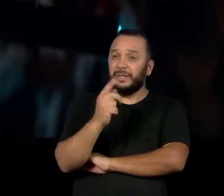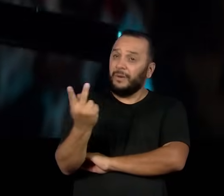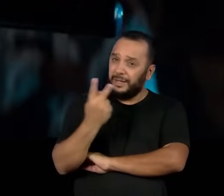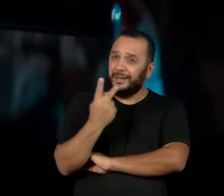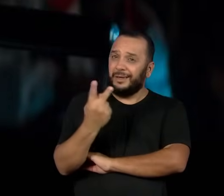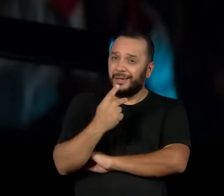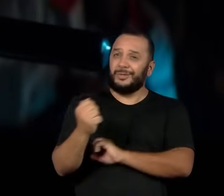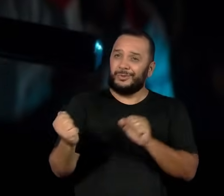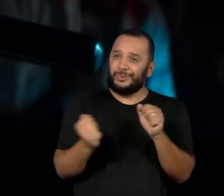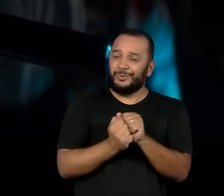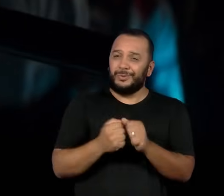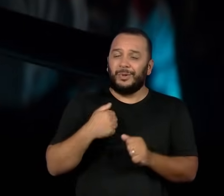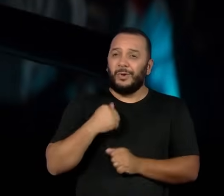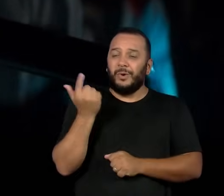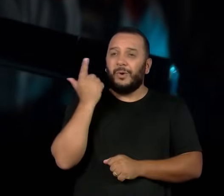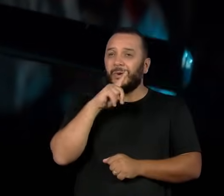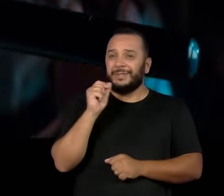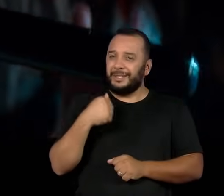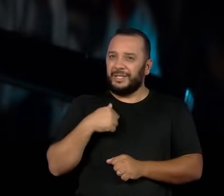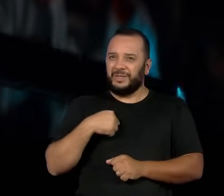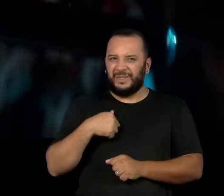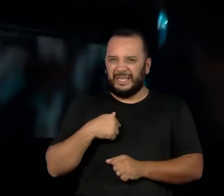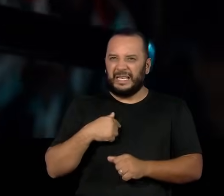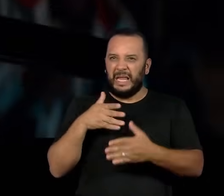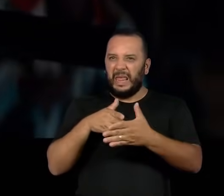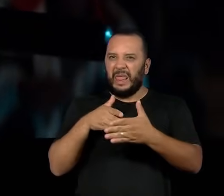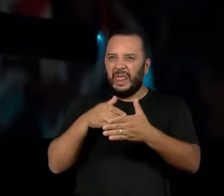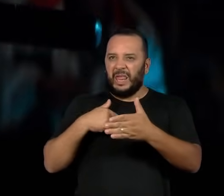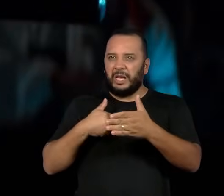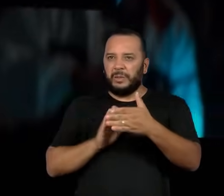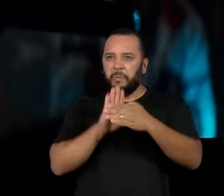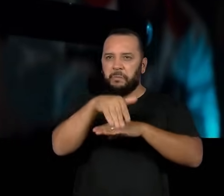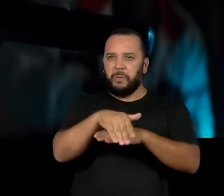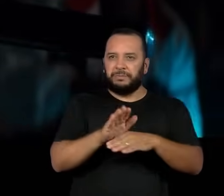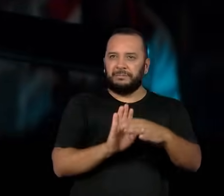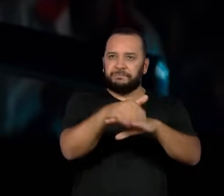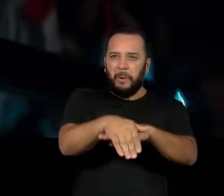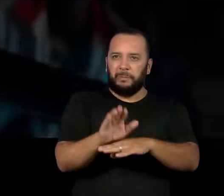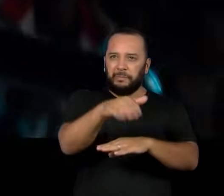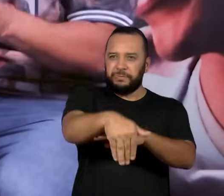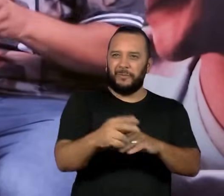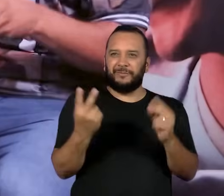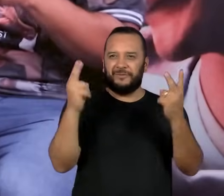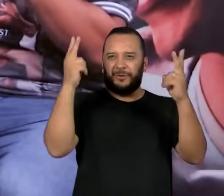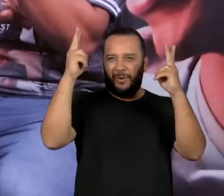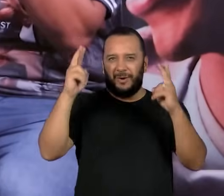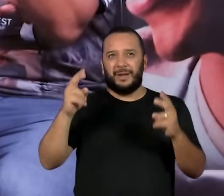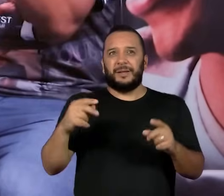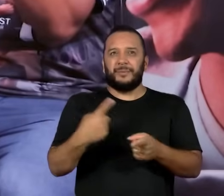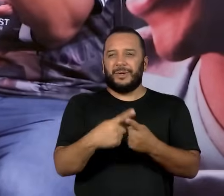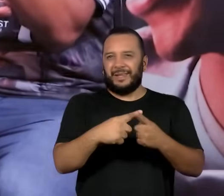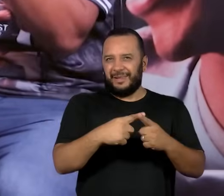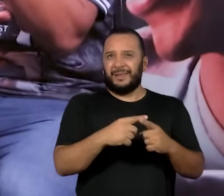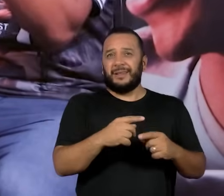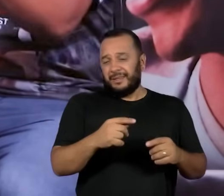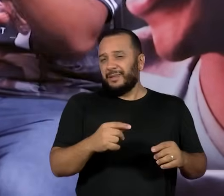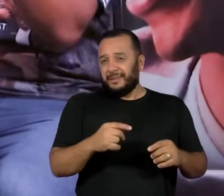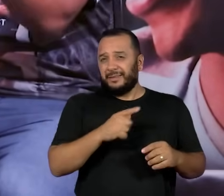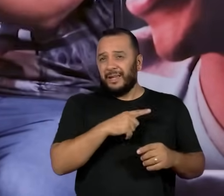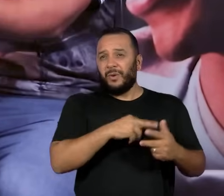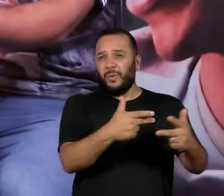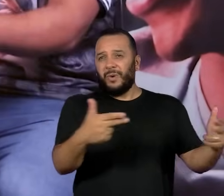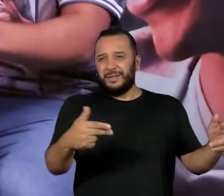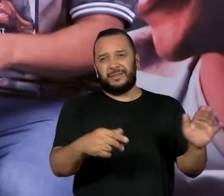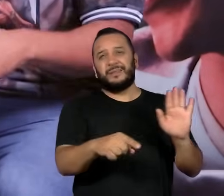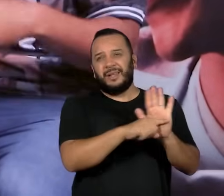gente conseguiu driblar, sabe? Todas as coisas negativas que vão até nós, porque não é a favela que reproduz,